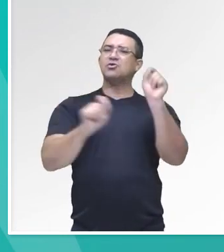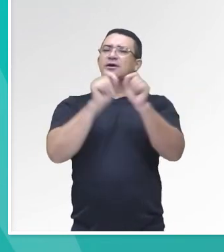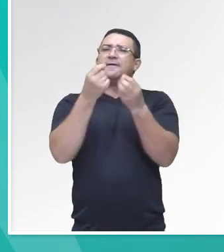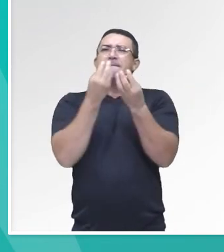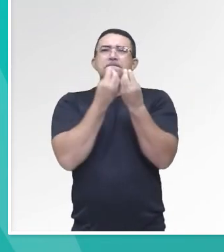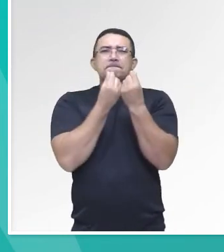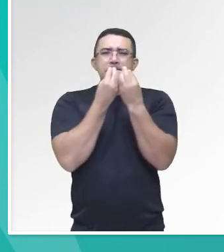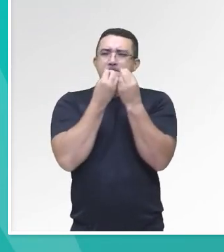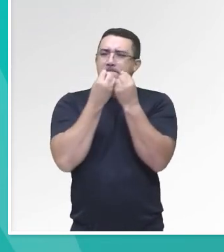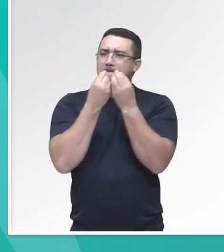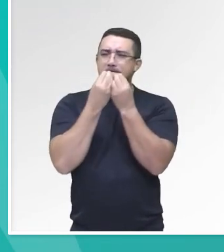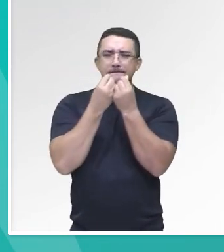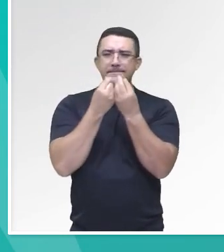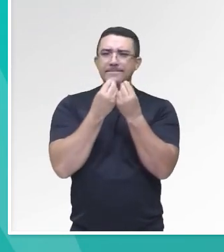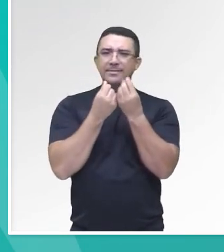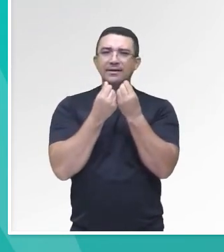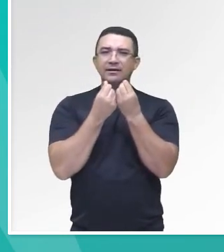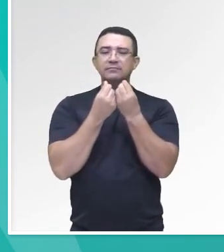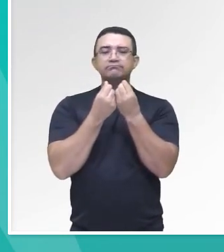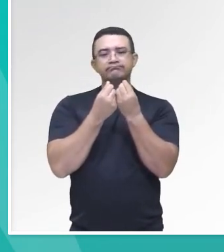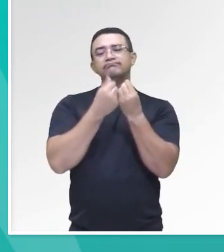boca. Eu faço